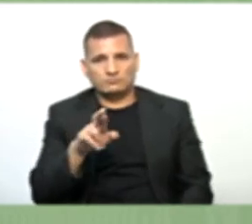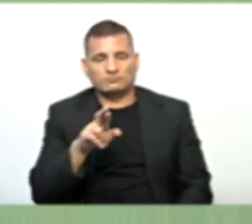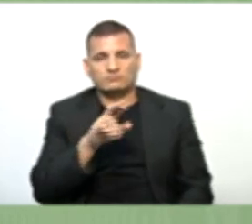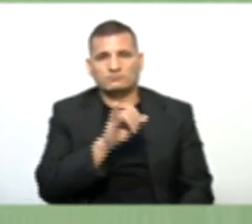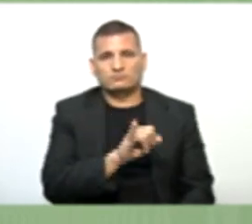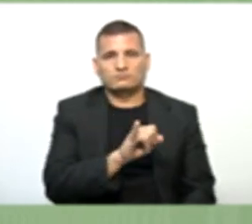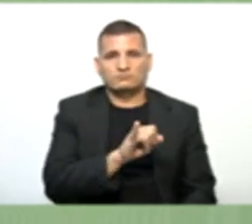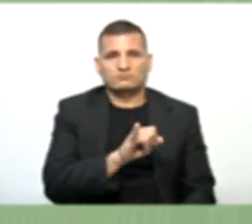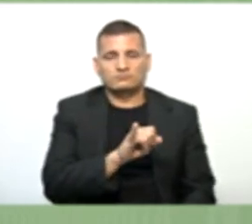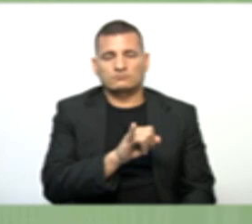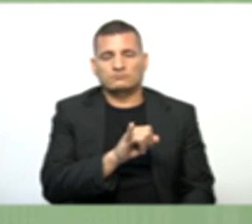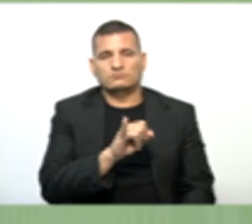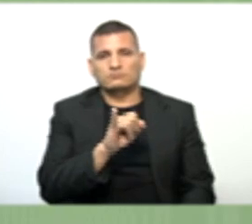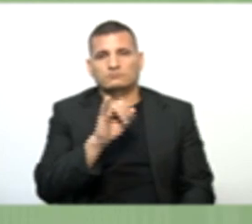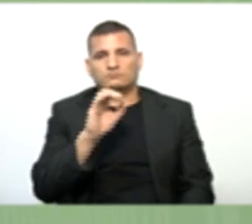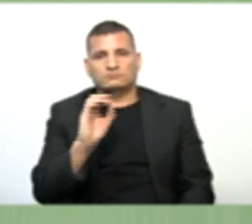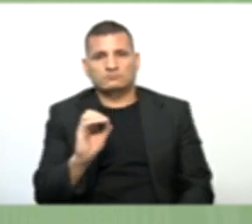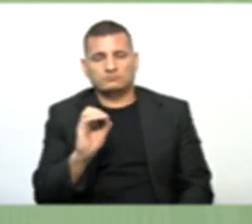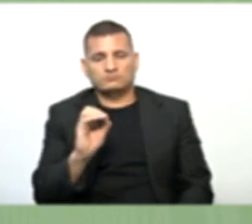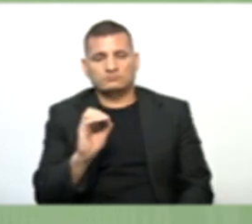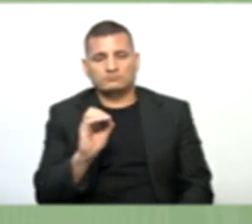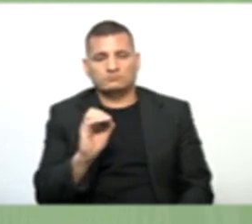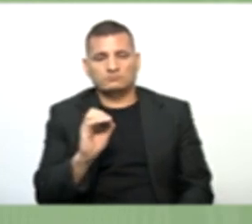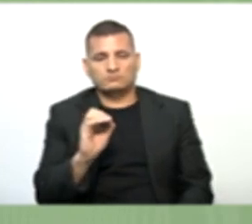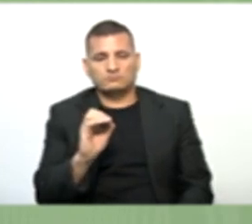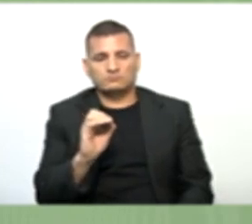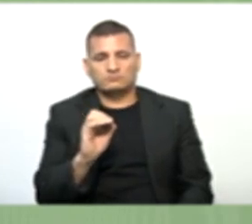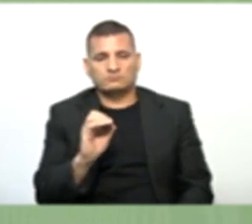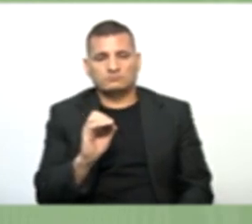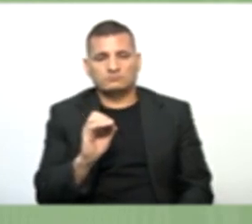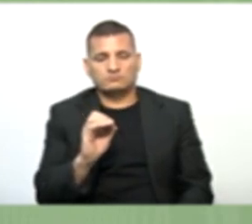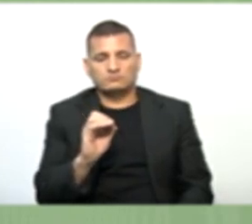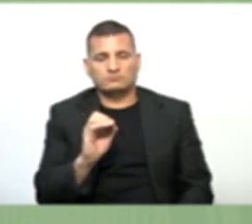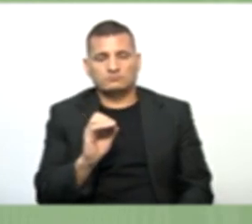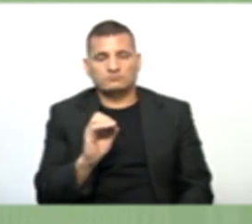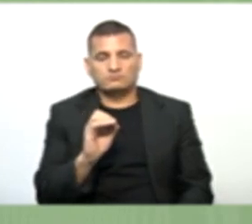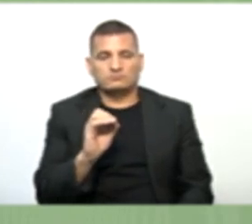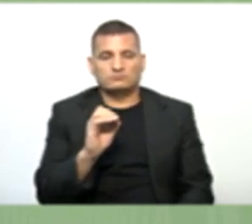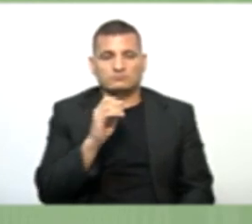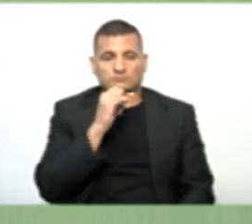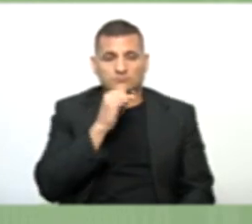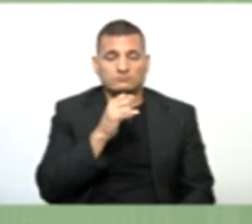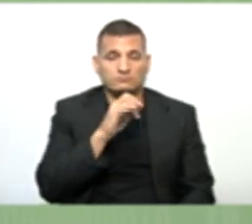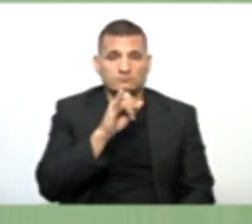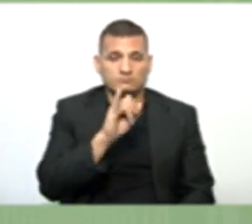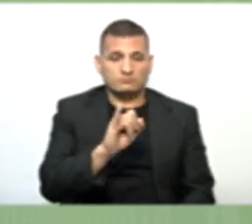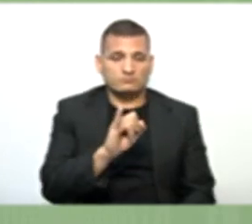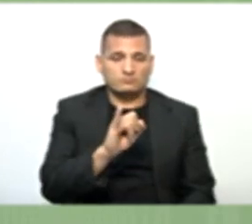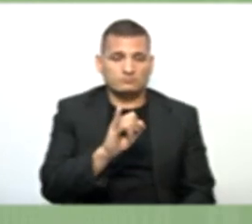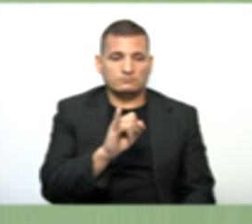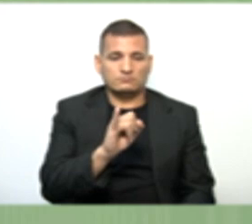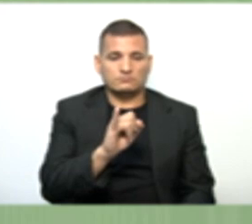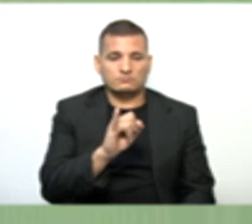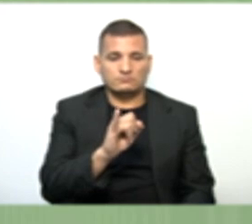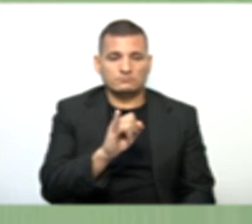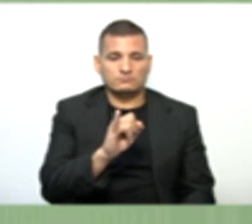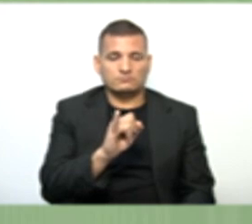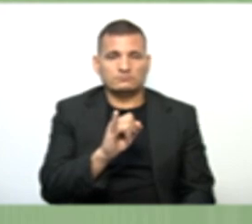com 0. Aí eu estou pedindo para que, enquanto o i for menor que x, então nós temos o i